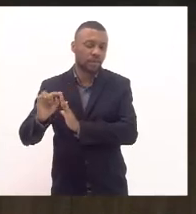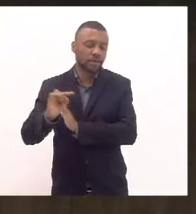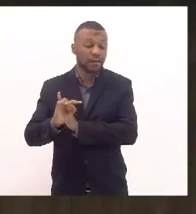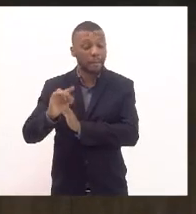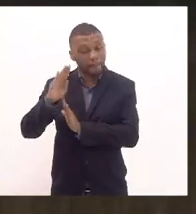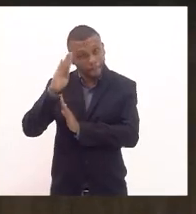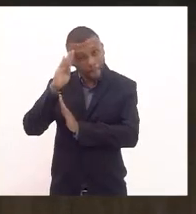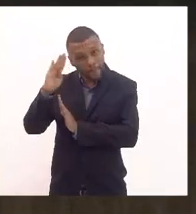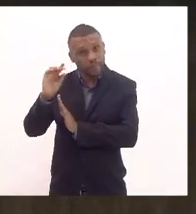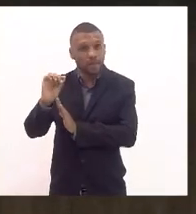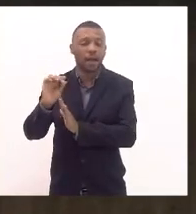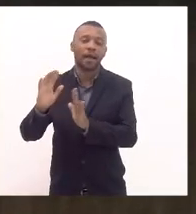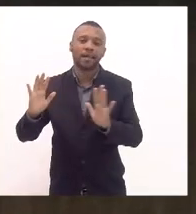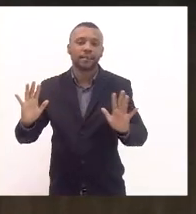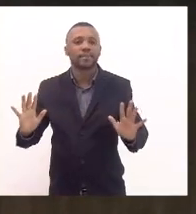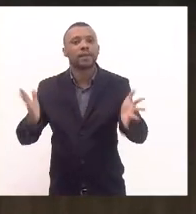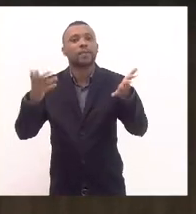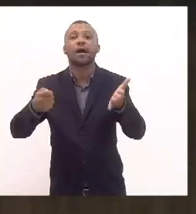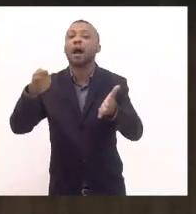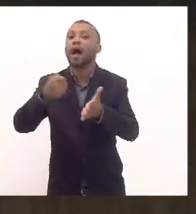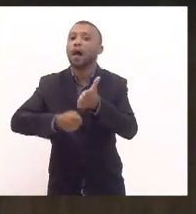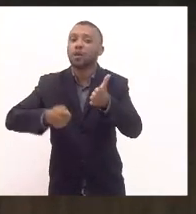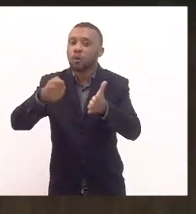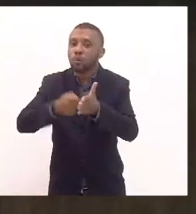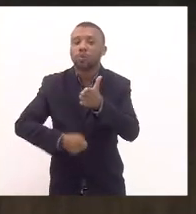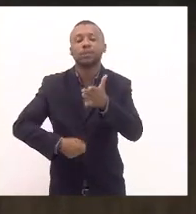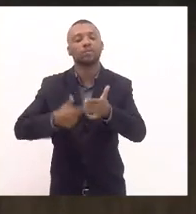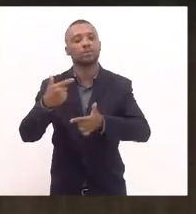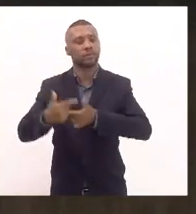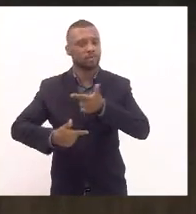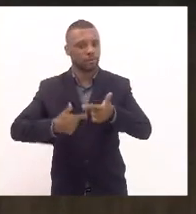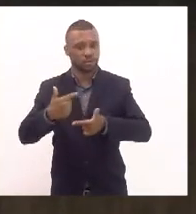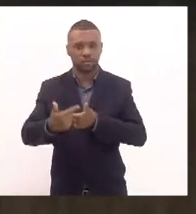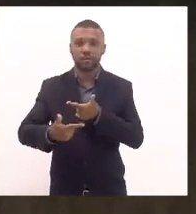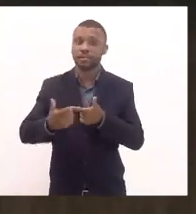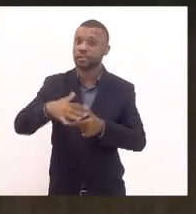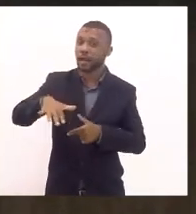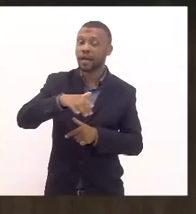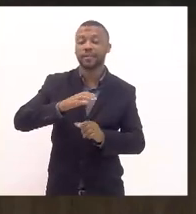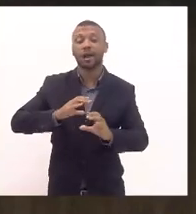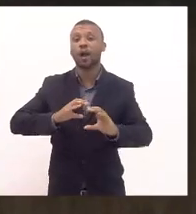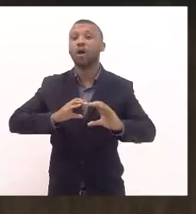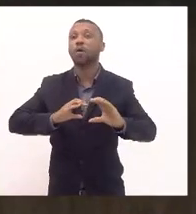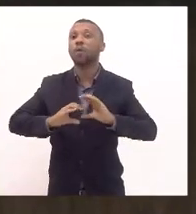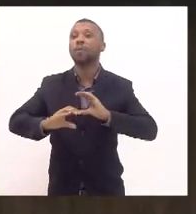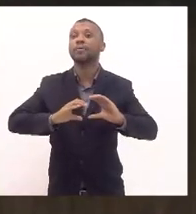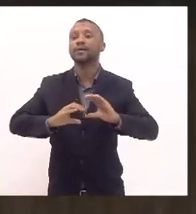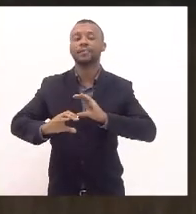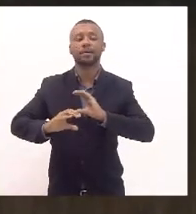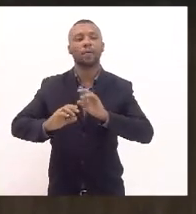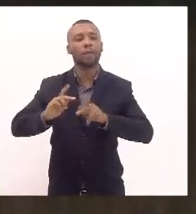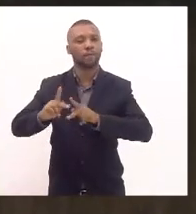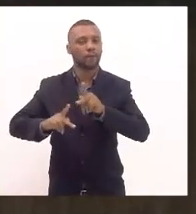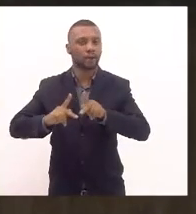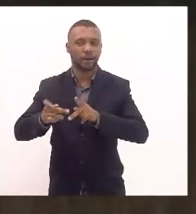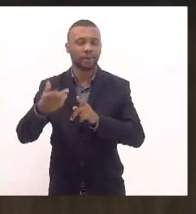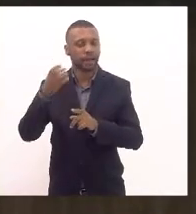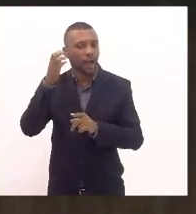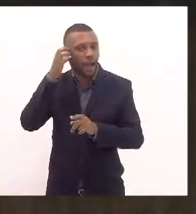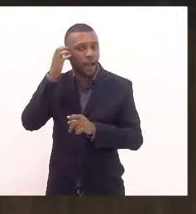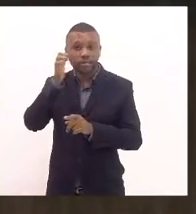isso né celebrar a luta dos trabalhadores da comunicação Popular a Rádio Nacional